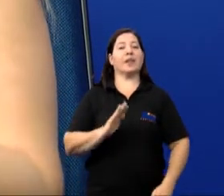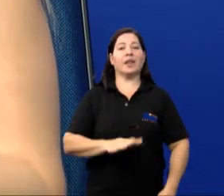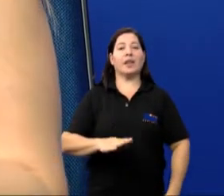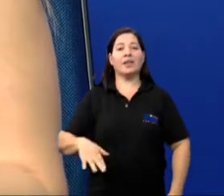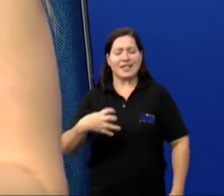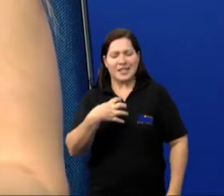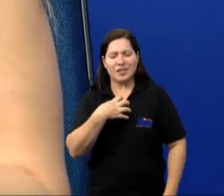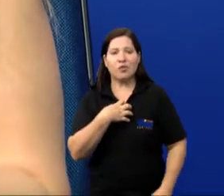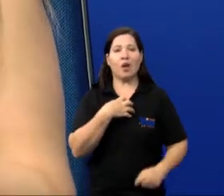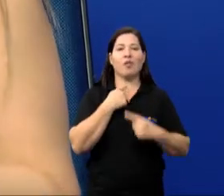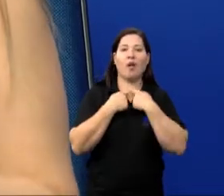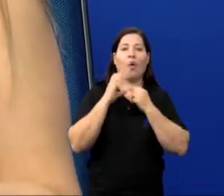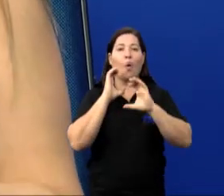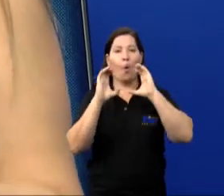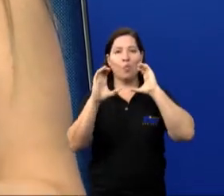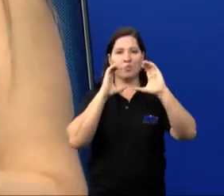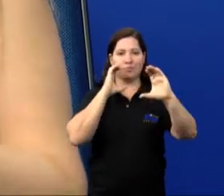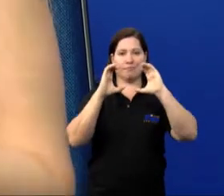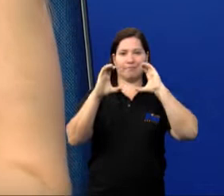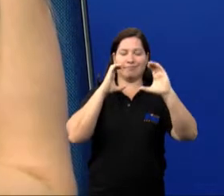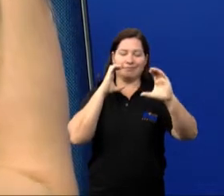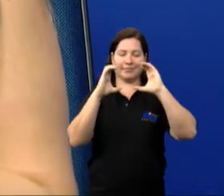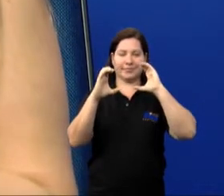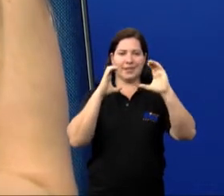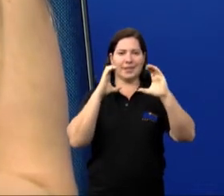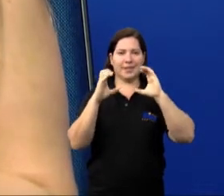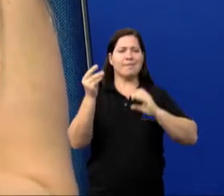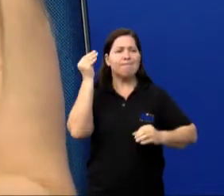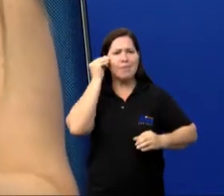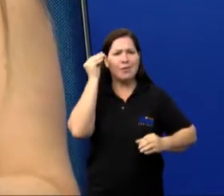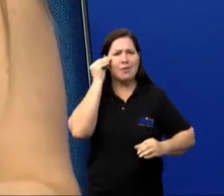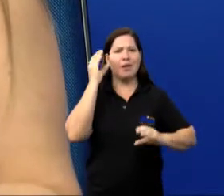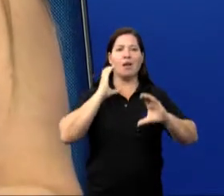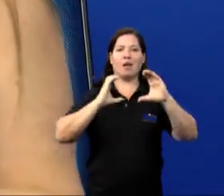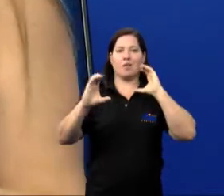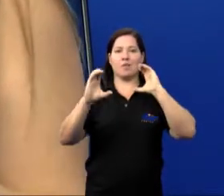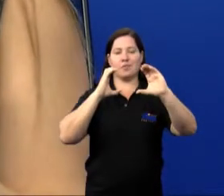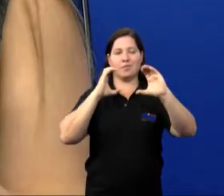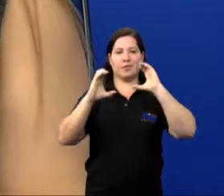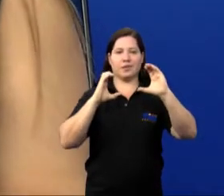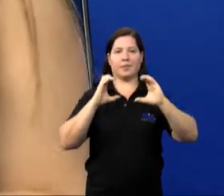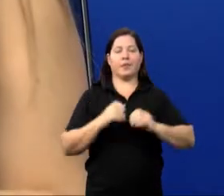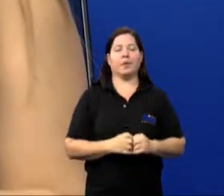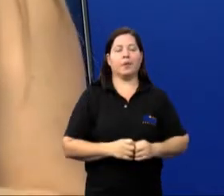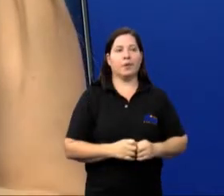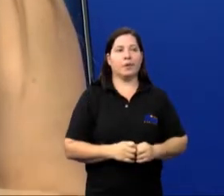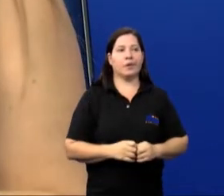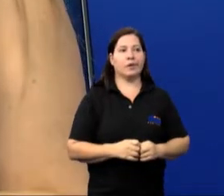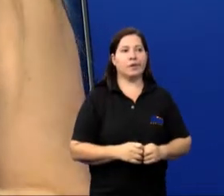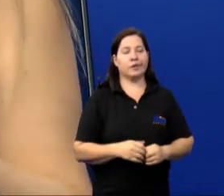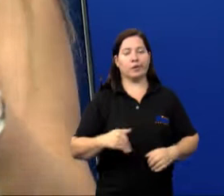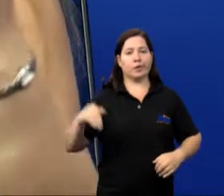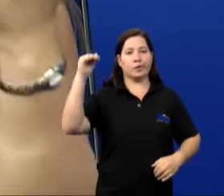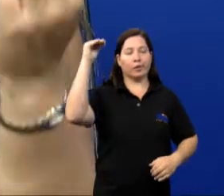se comunicar. Né? Porque a criança precisa aqui tentar se comunicar com o adulto. Então o adulto precisa dar o banho no bebê e conversar com o